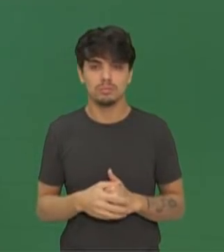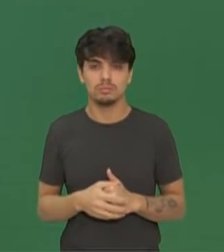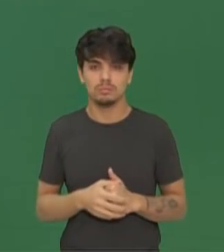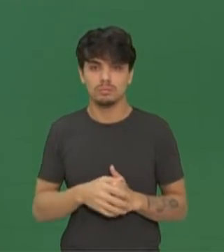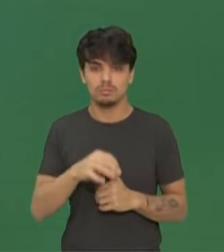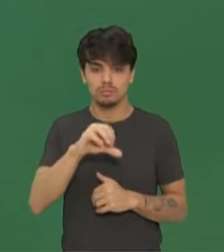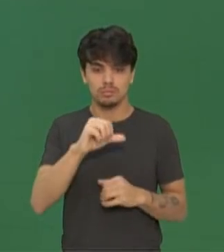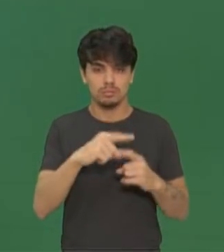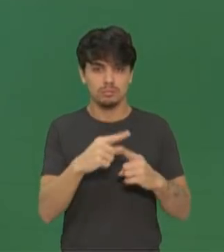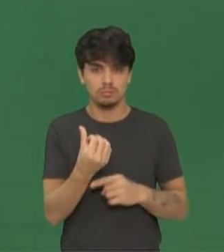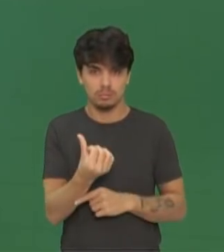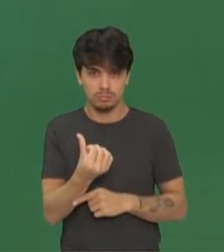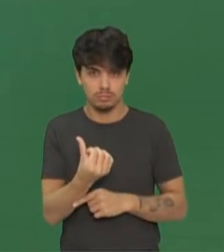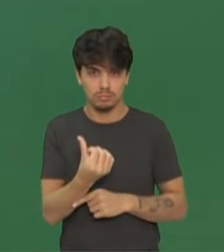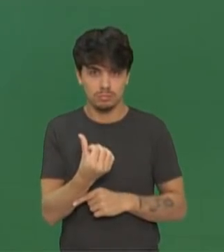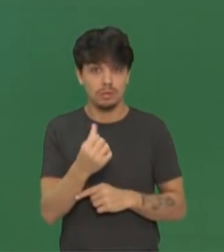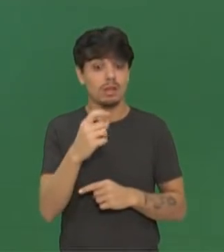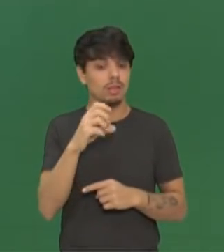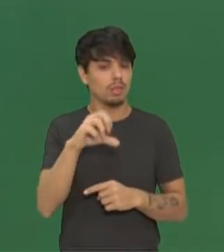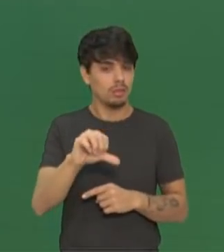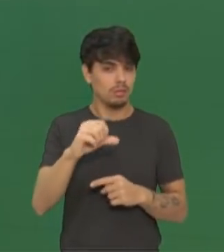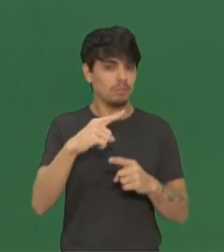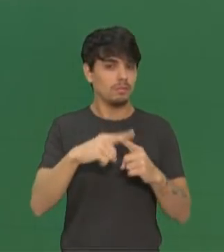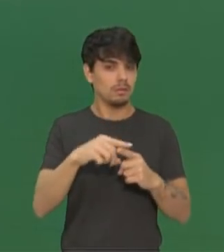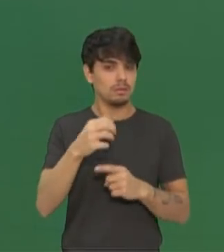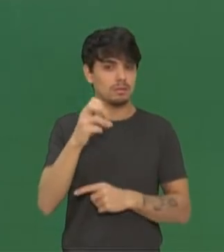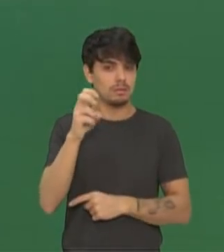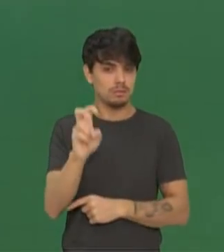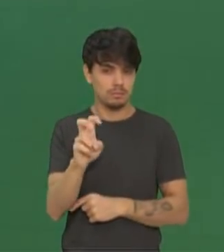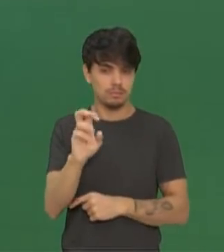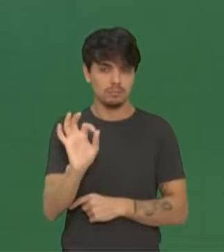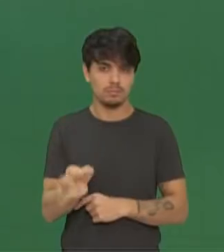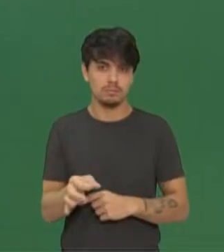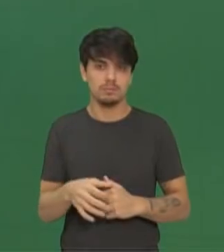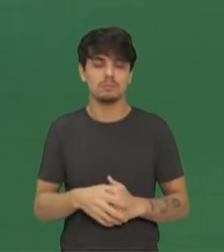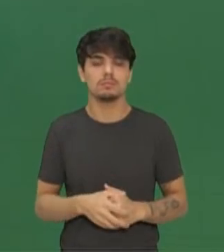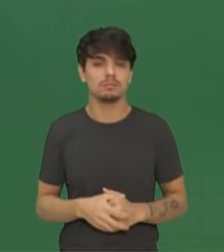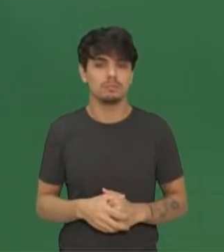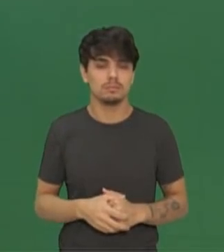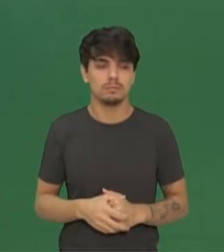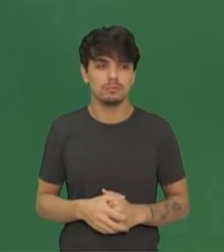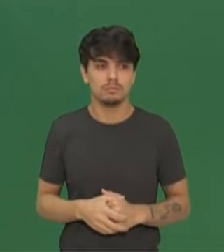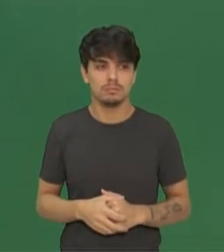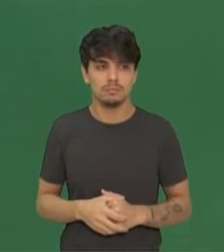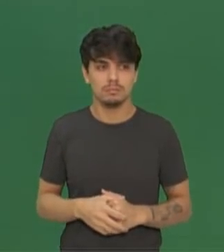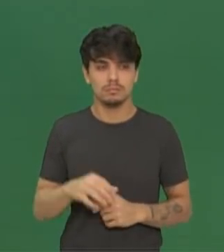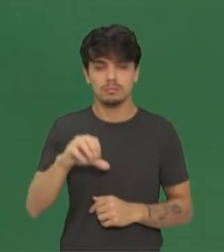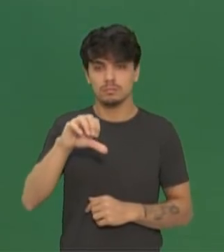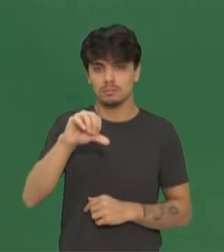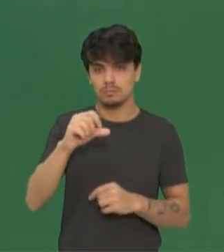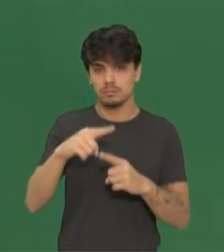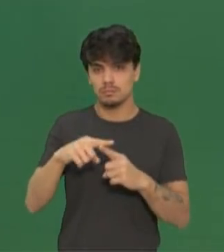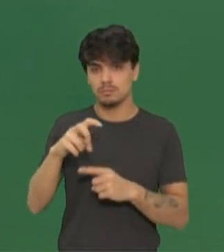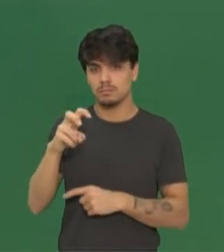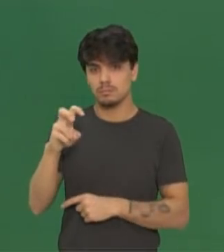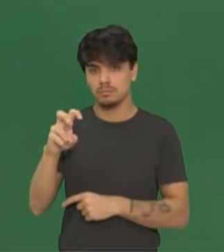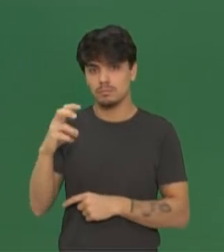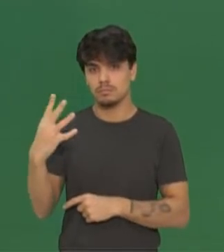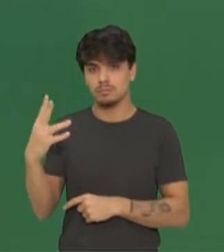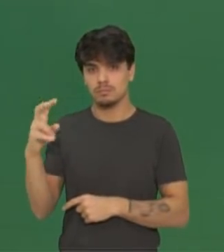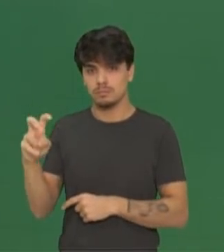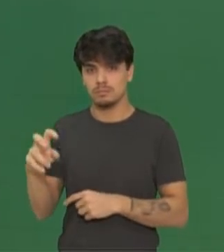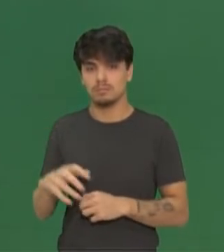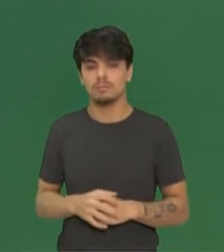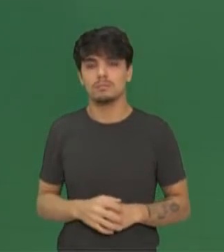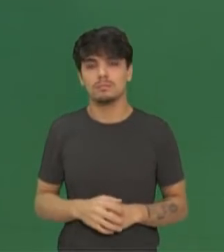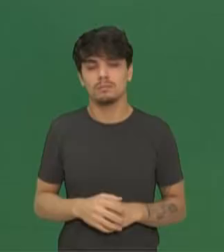9 e 6? Não, 9 e 5, né? 9 e 5, 45. Eu vou multiplicar o F e menos